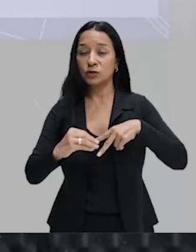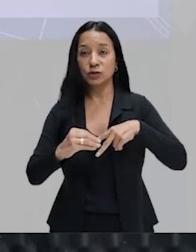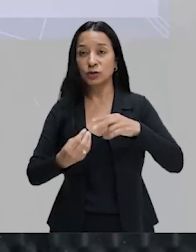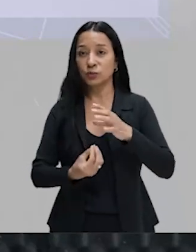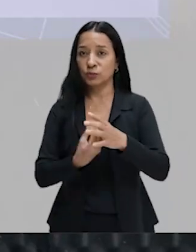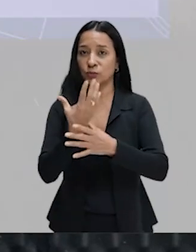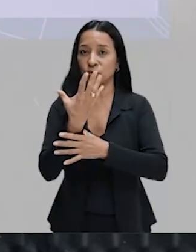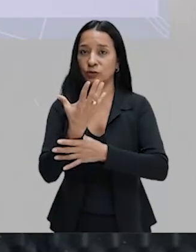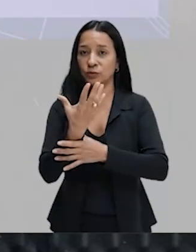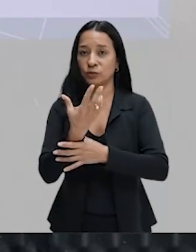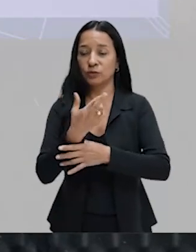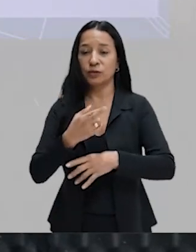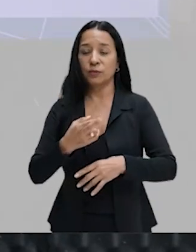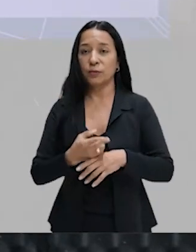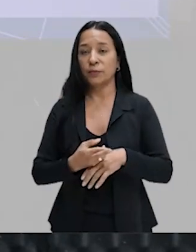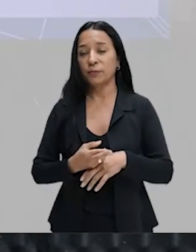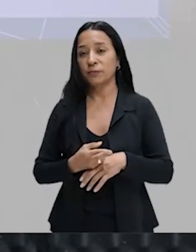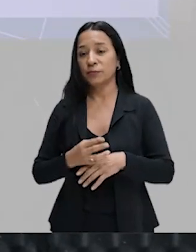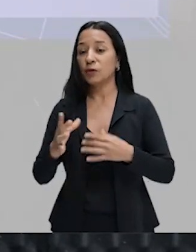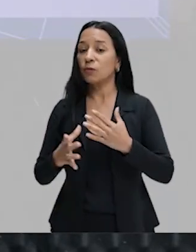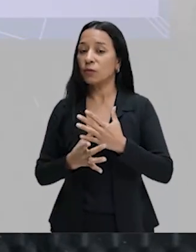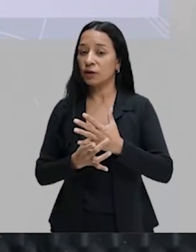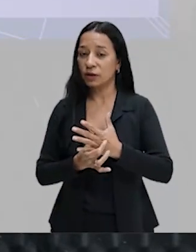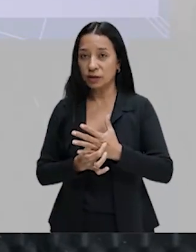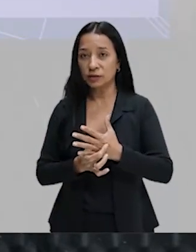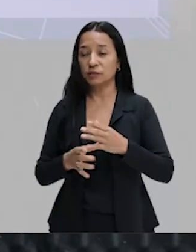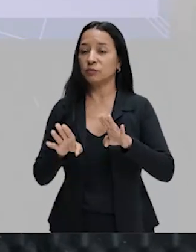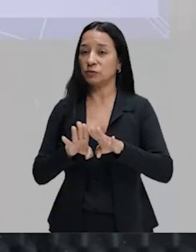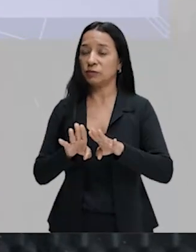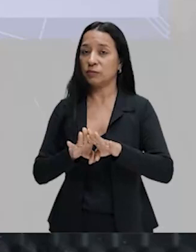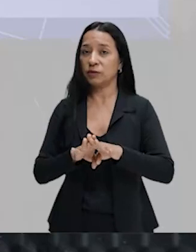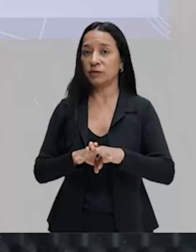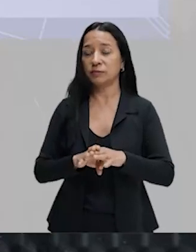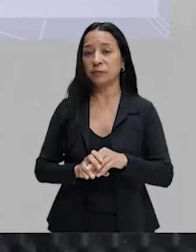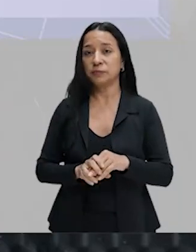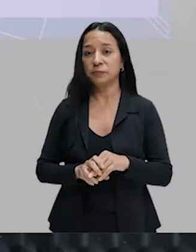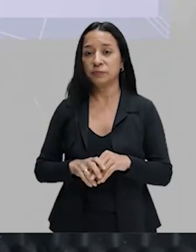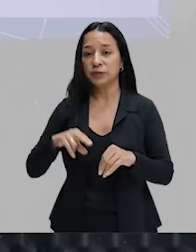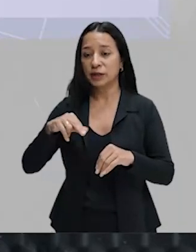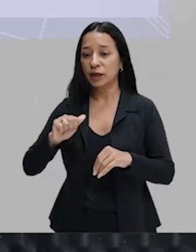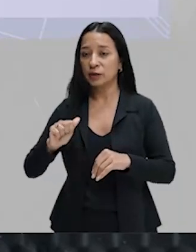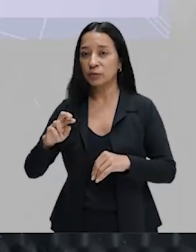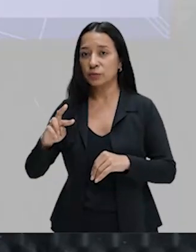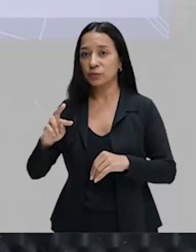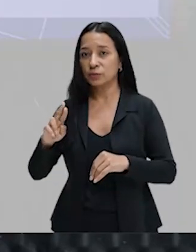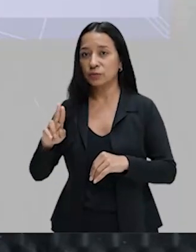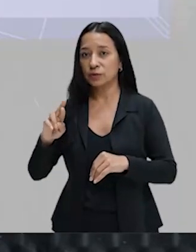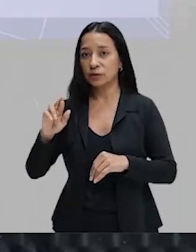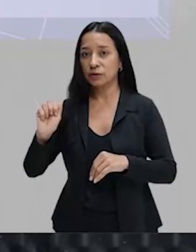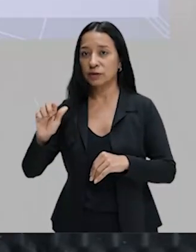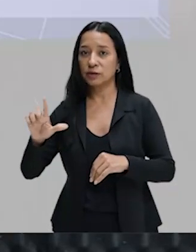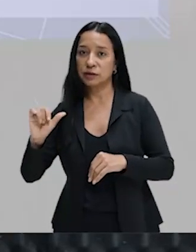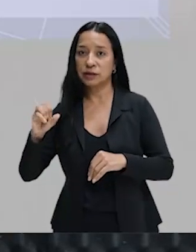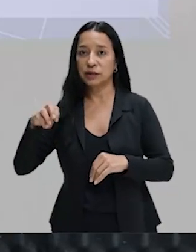O realismo, naturalismo e também o parnasianismo. Por isso que eu coloquei parnasianismo e realidade. Por quê? Porque a gente está dentro de uma sociedade onde